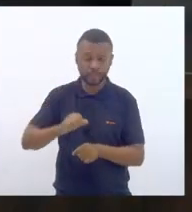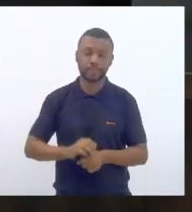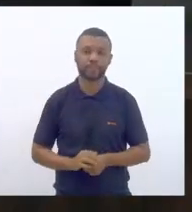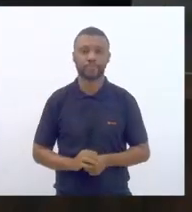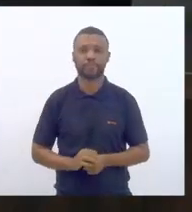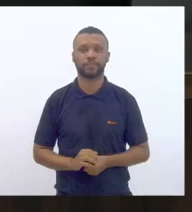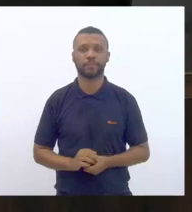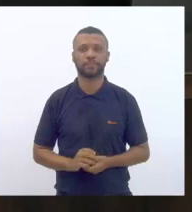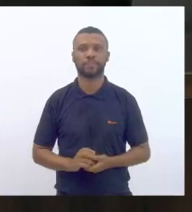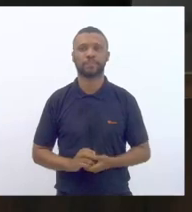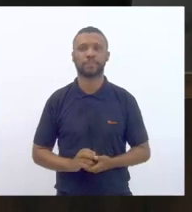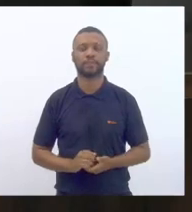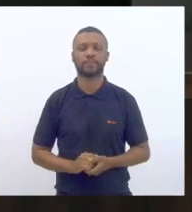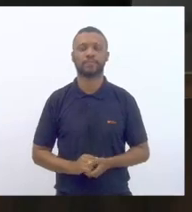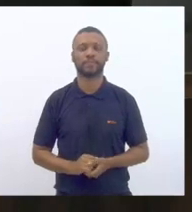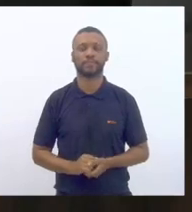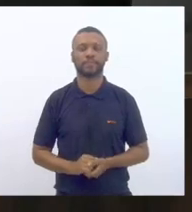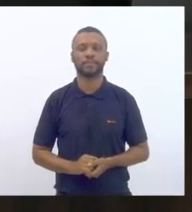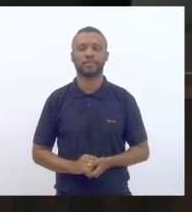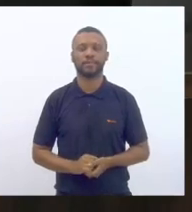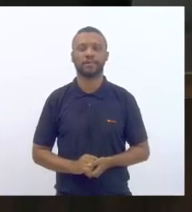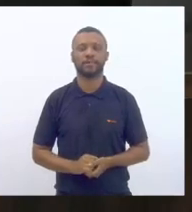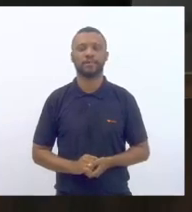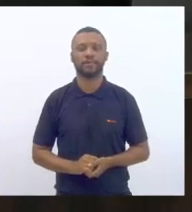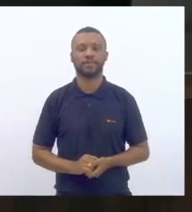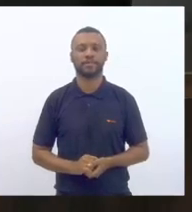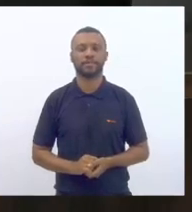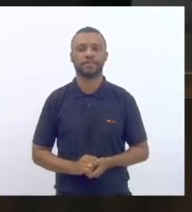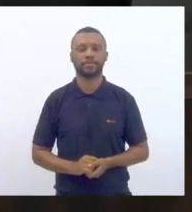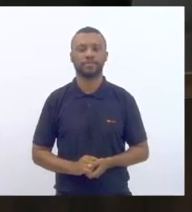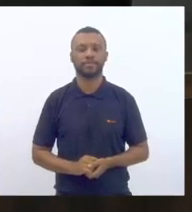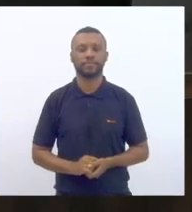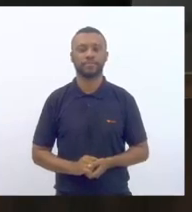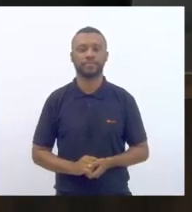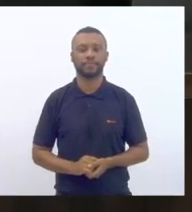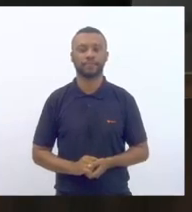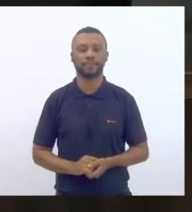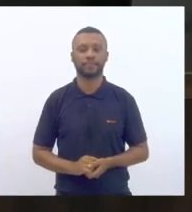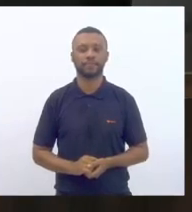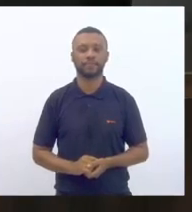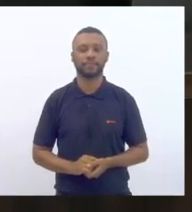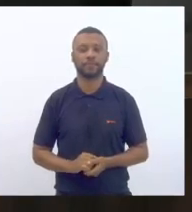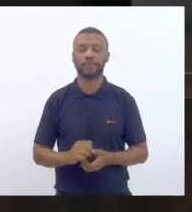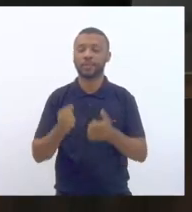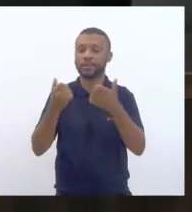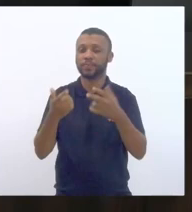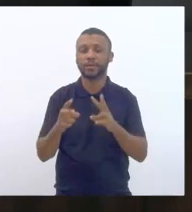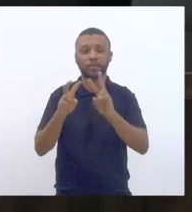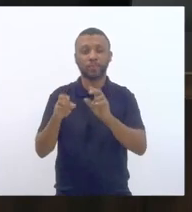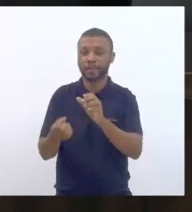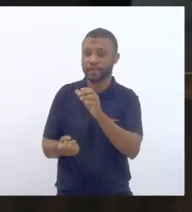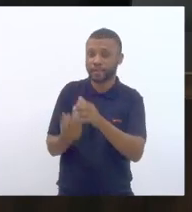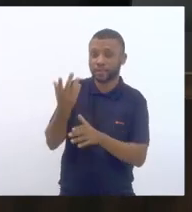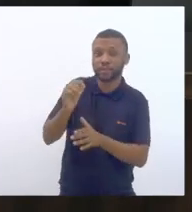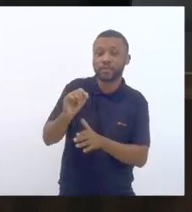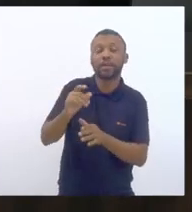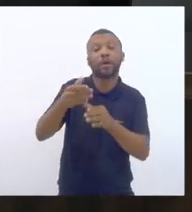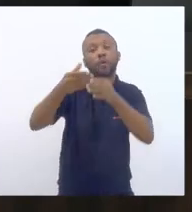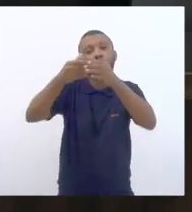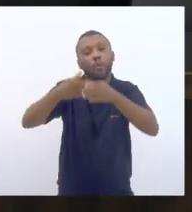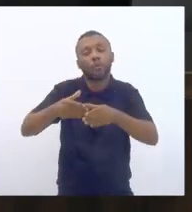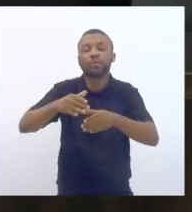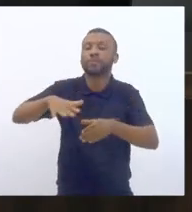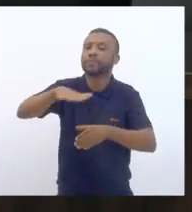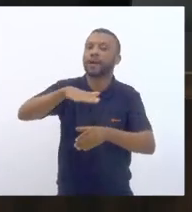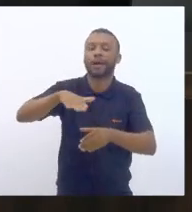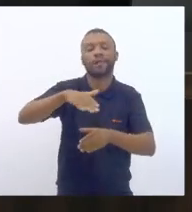Bulhões, Dani Monteiro, Marta Rocha, Mônica Francisco, Renata Souza, Rosane Félix, Zeidan e Tia Ju. Dispõe sobre a criação de concurso educacional no âmbito das